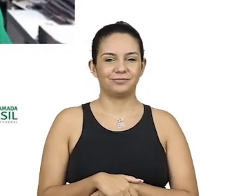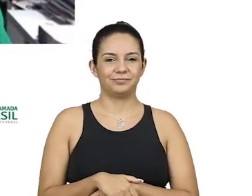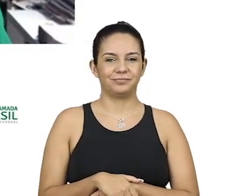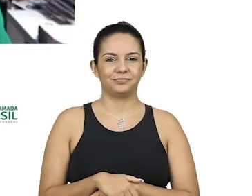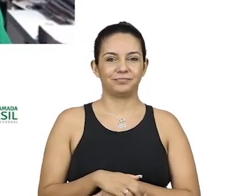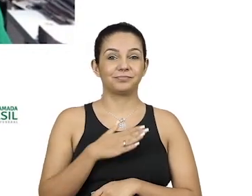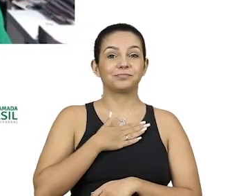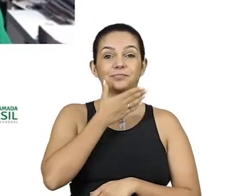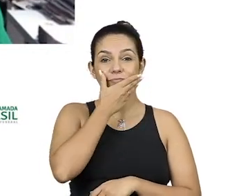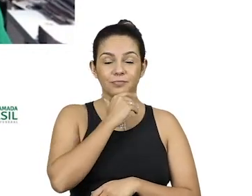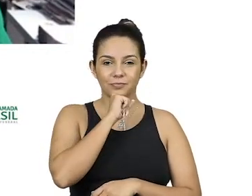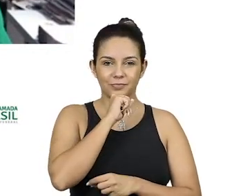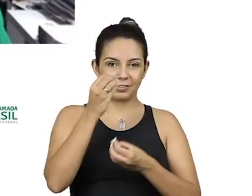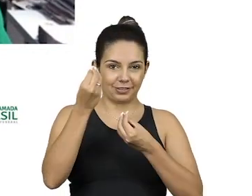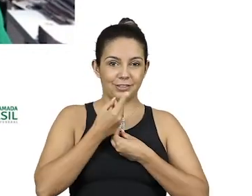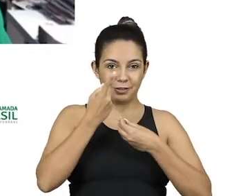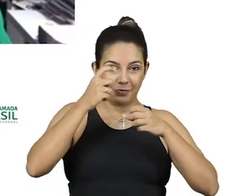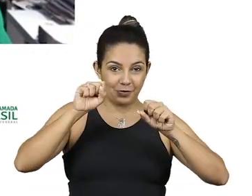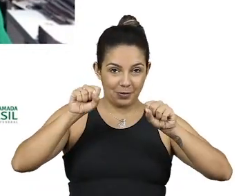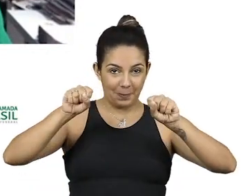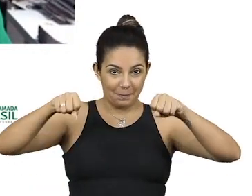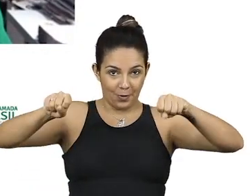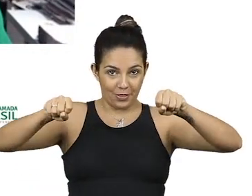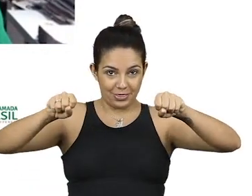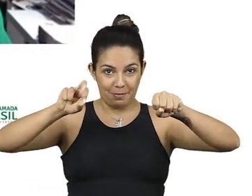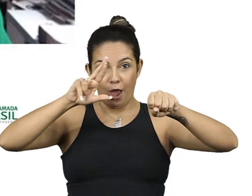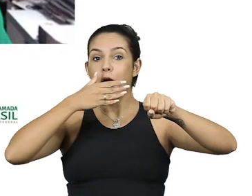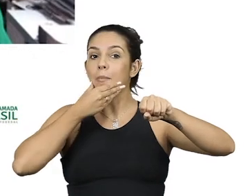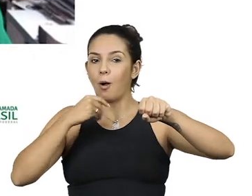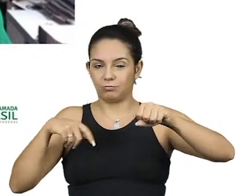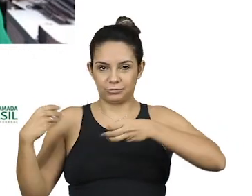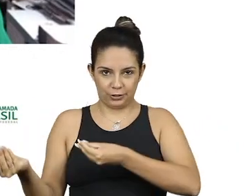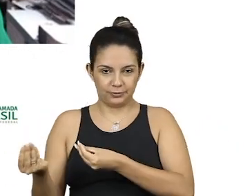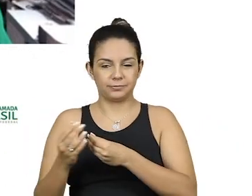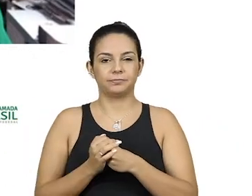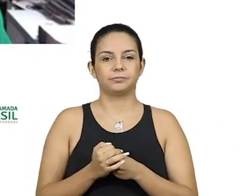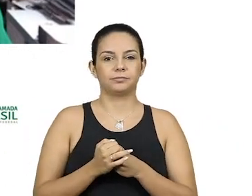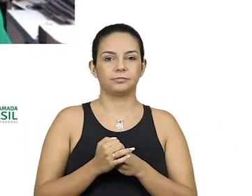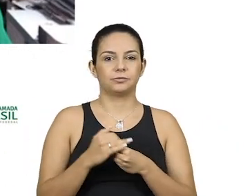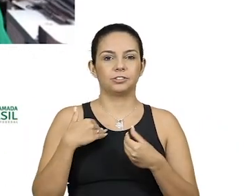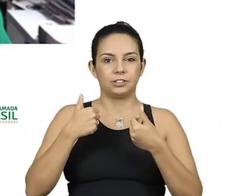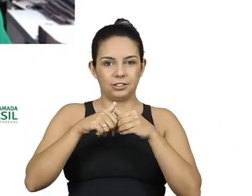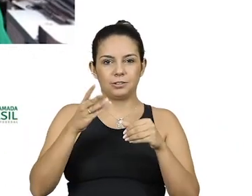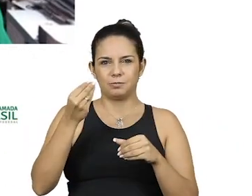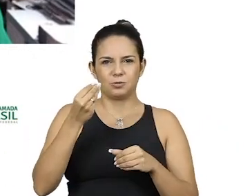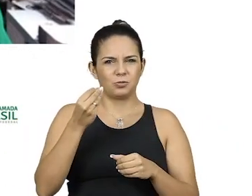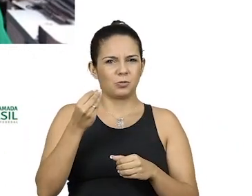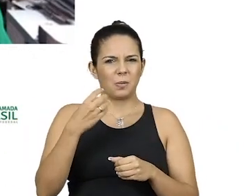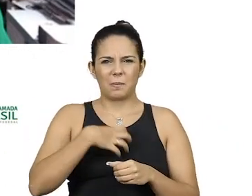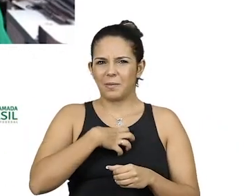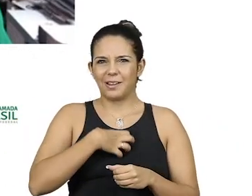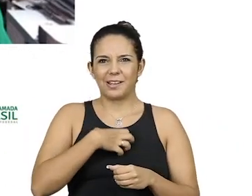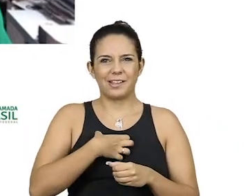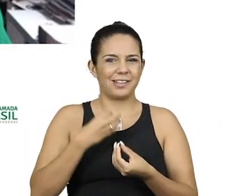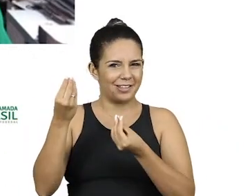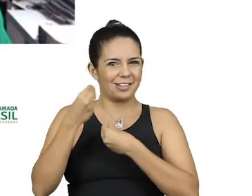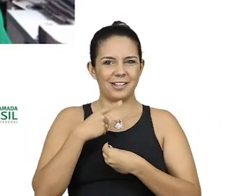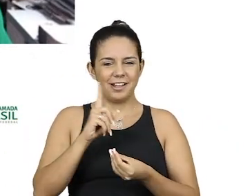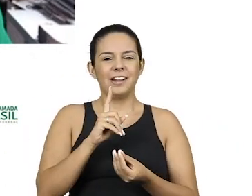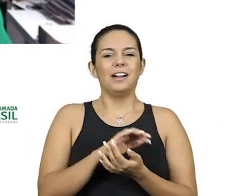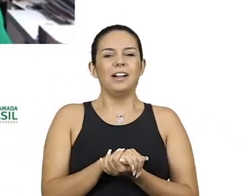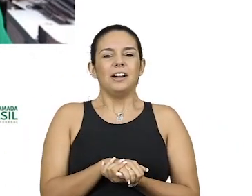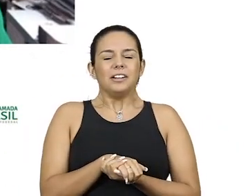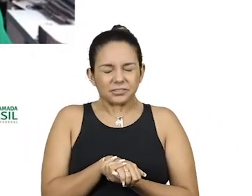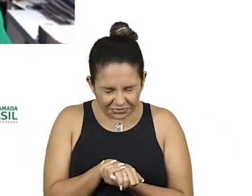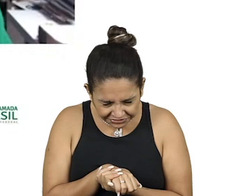Olha, meu pai deu uma lambreta para o meu irmão. Eu fiquei muito puta porque não deu para mim e